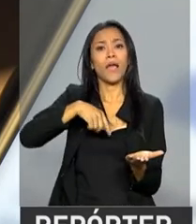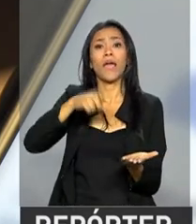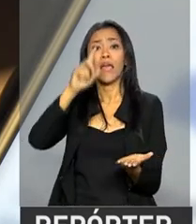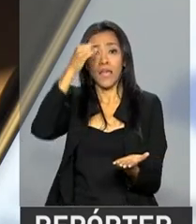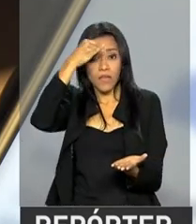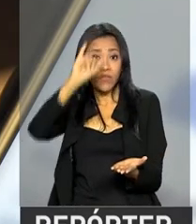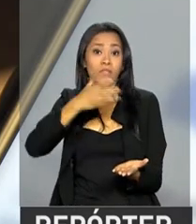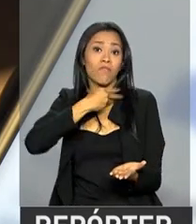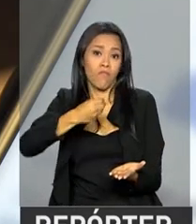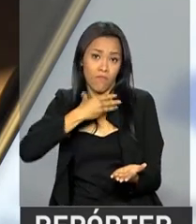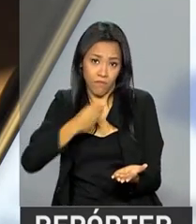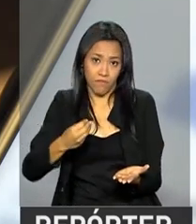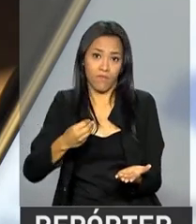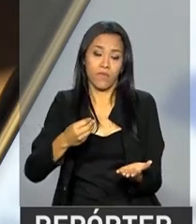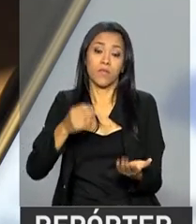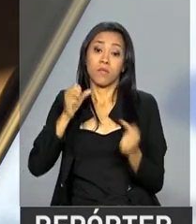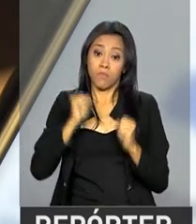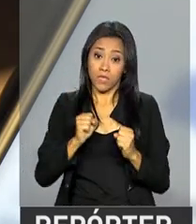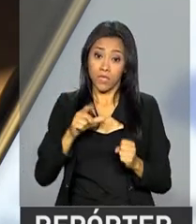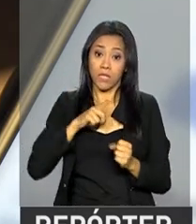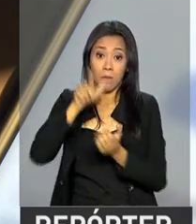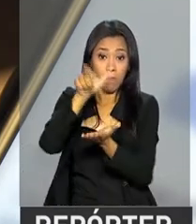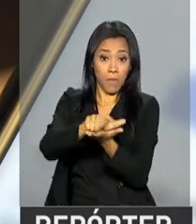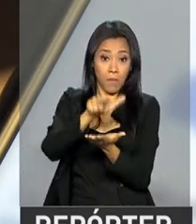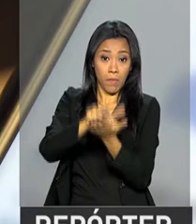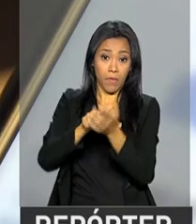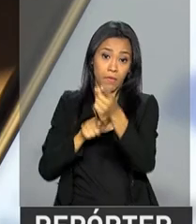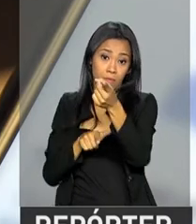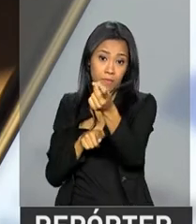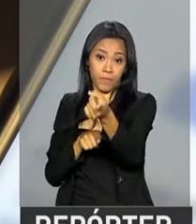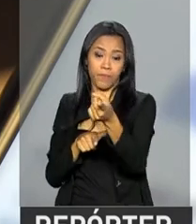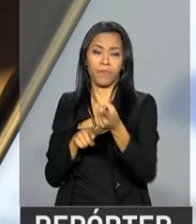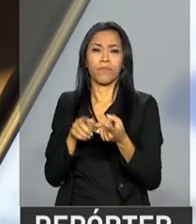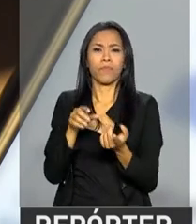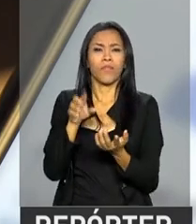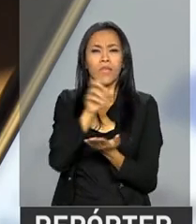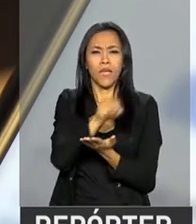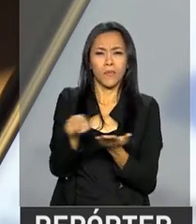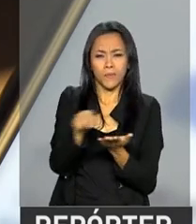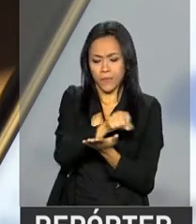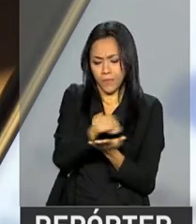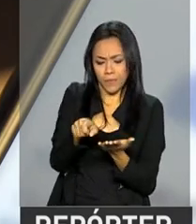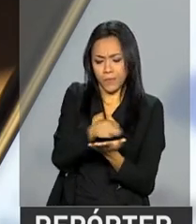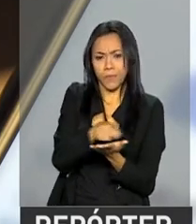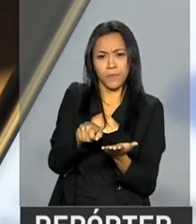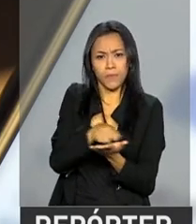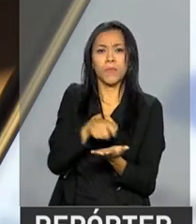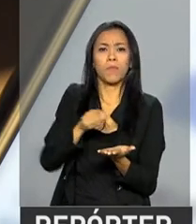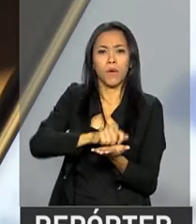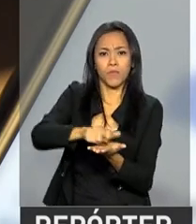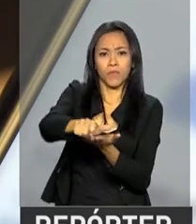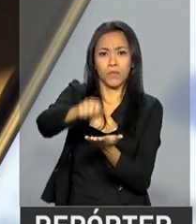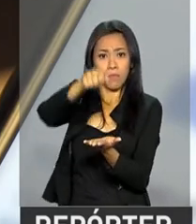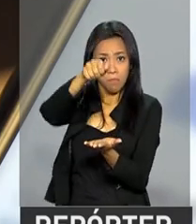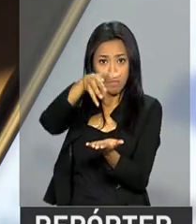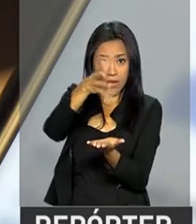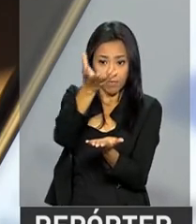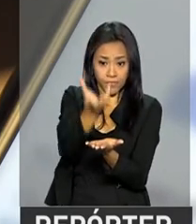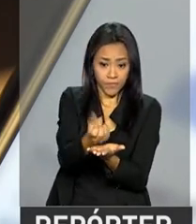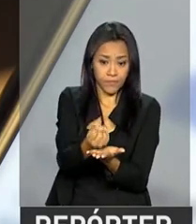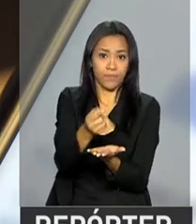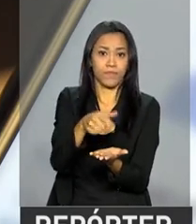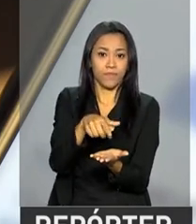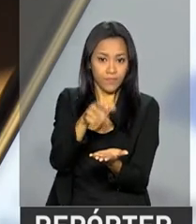preciso ter uma cnh de papel com qr code aquele código de barras que pode ser escaneado para baixar a digital